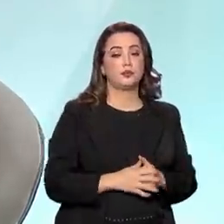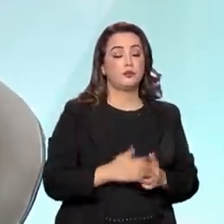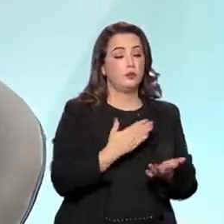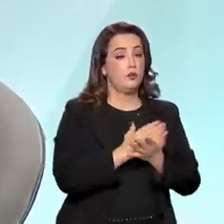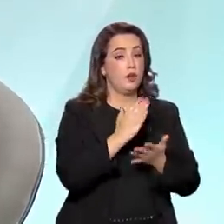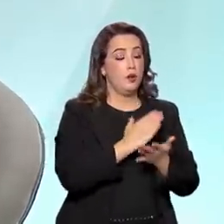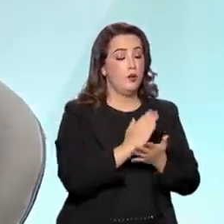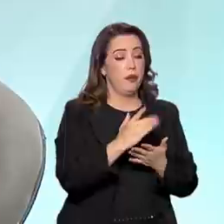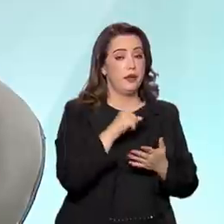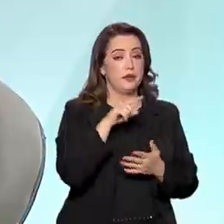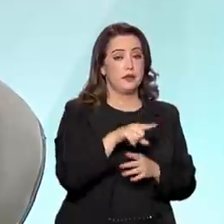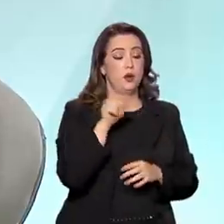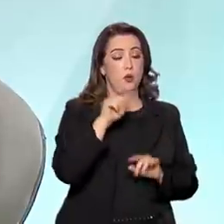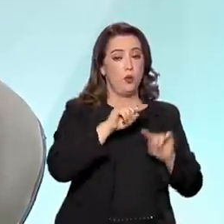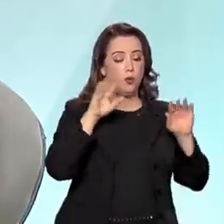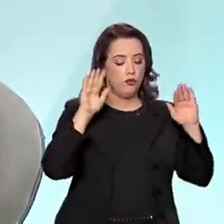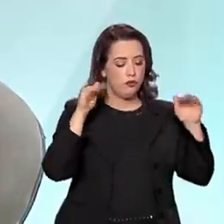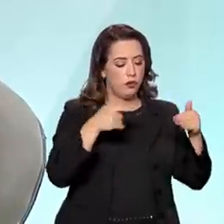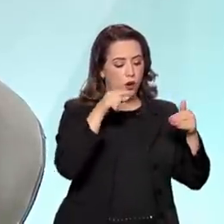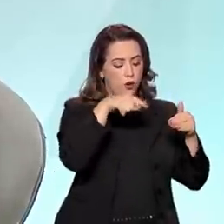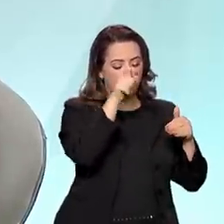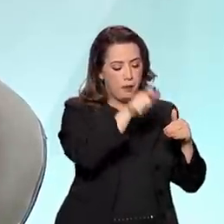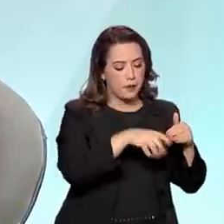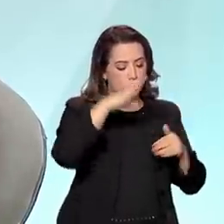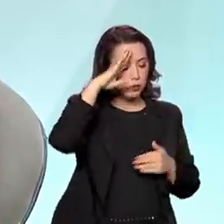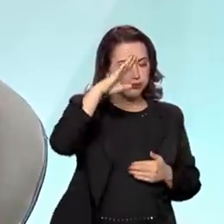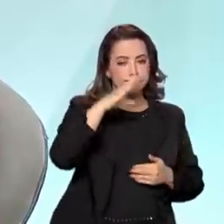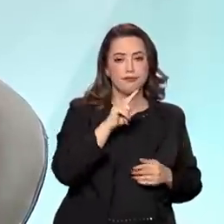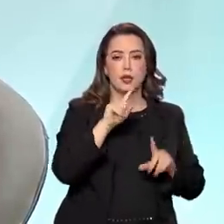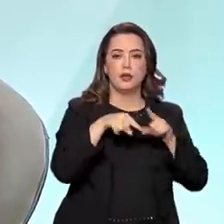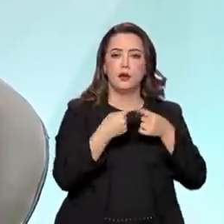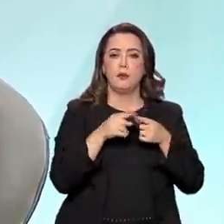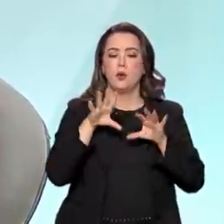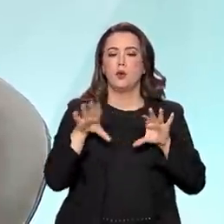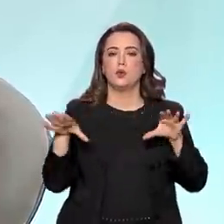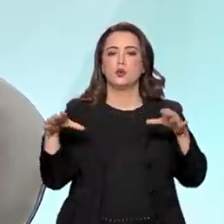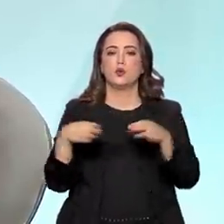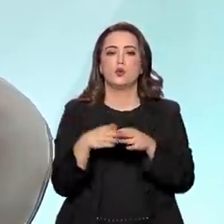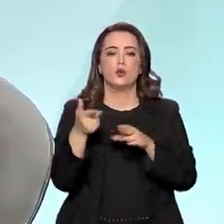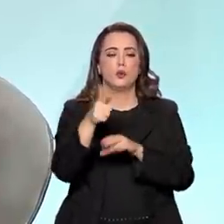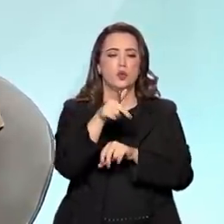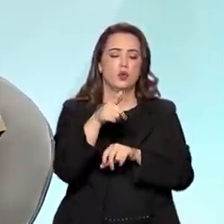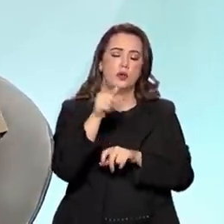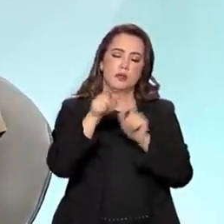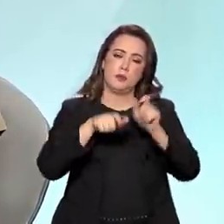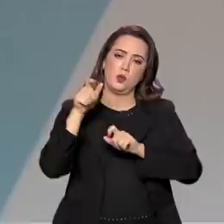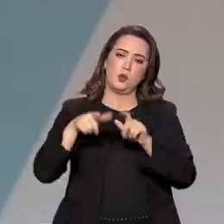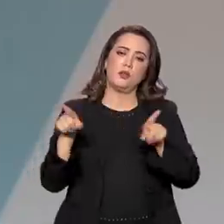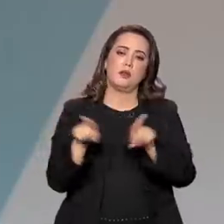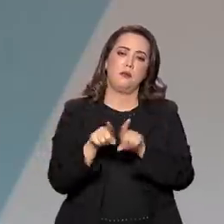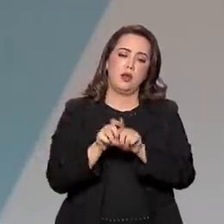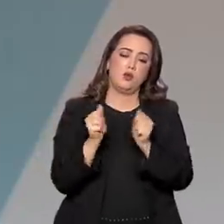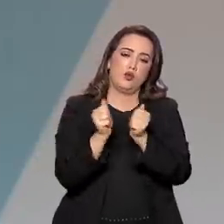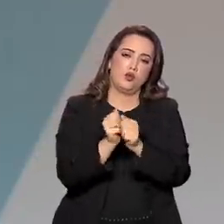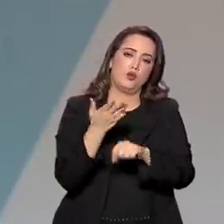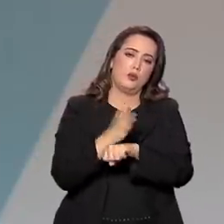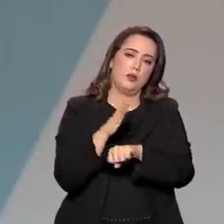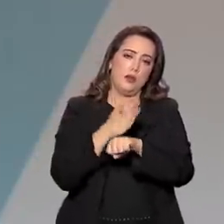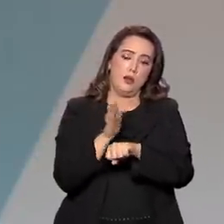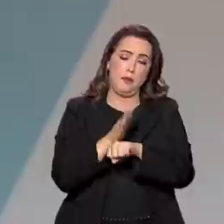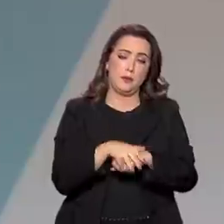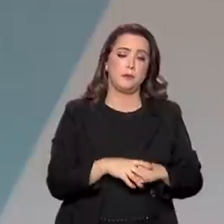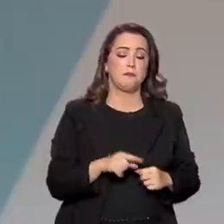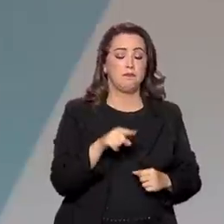Anderson do ele o objetivo da instrução depois ele vai fazer excursão enquadrado numa fração junto com outros companheiros então isso aí